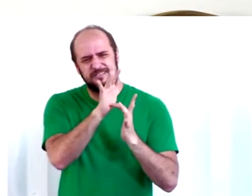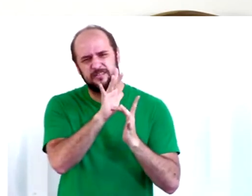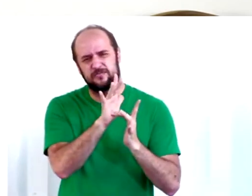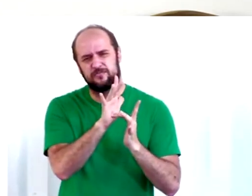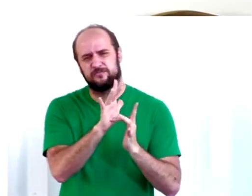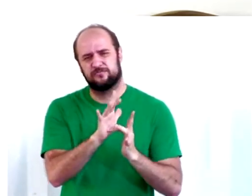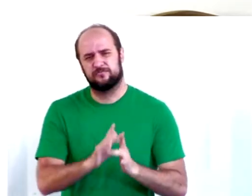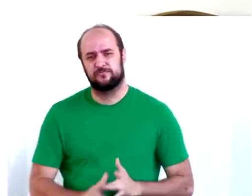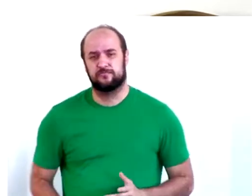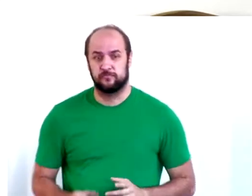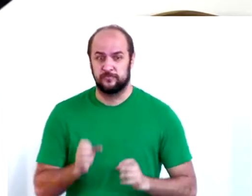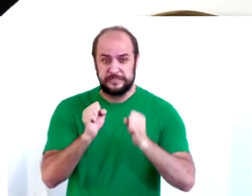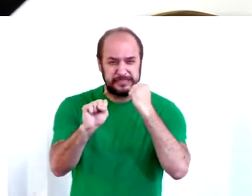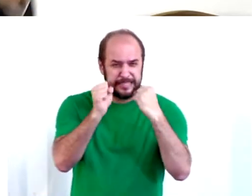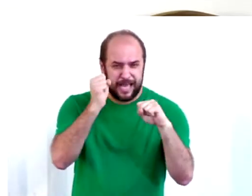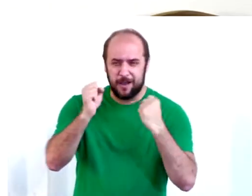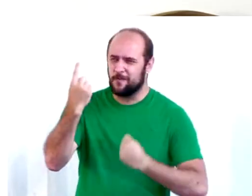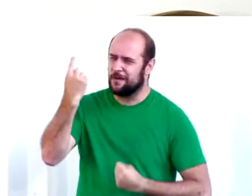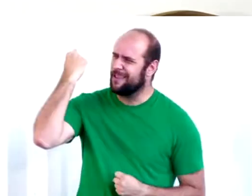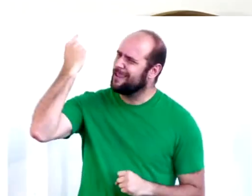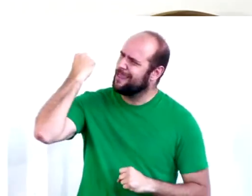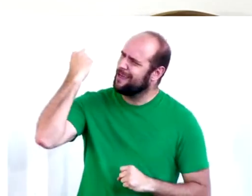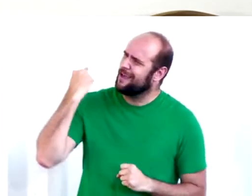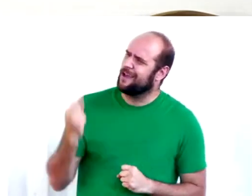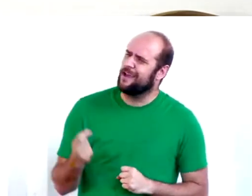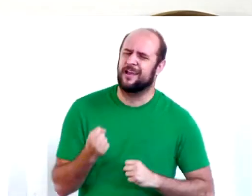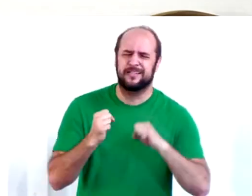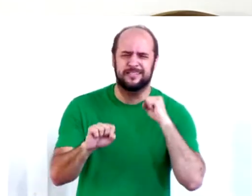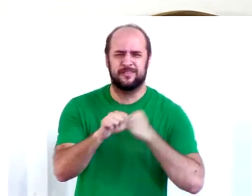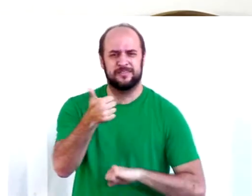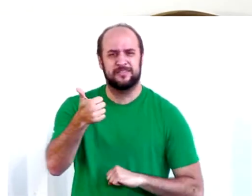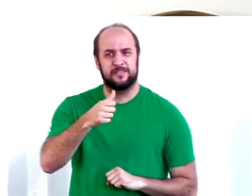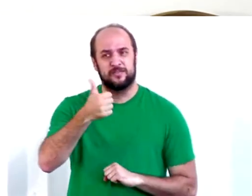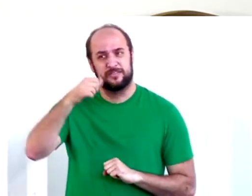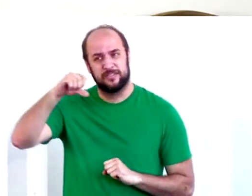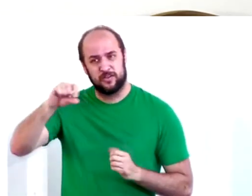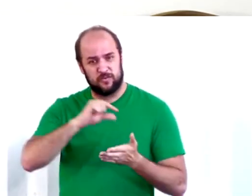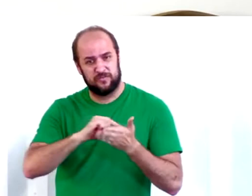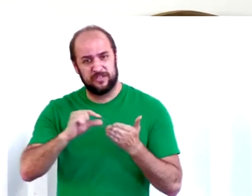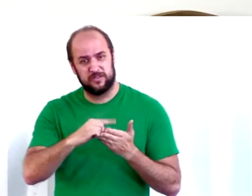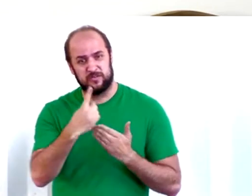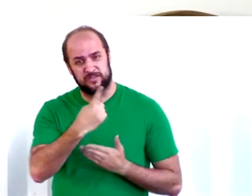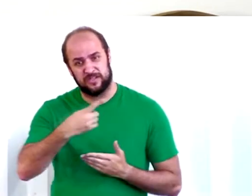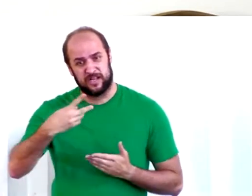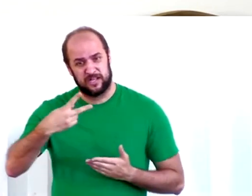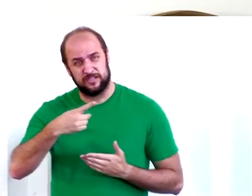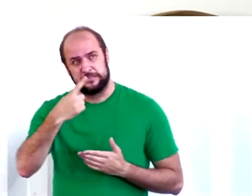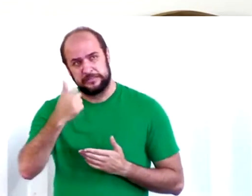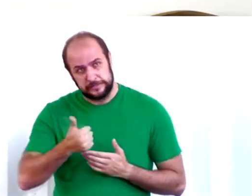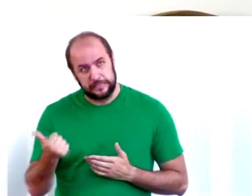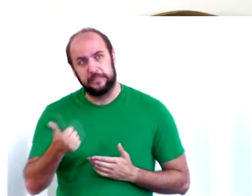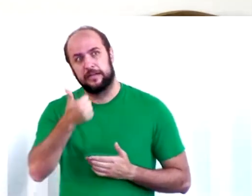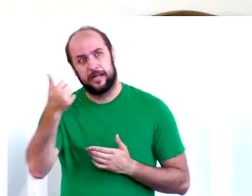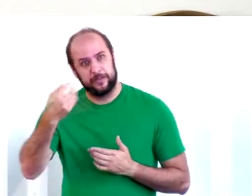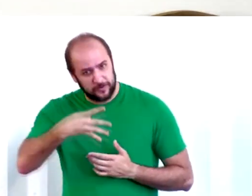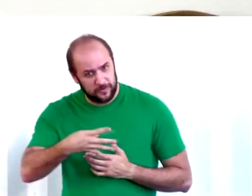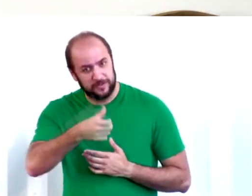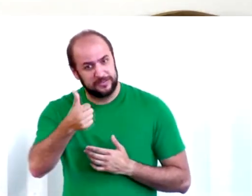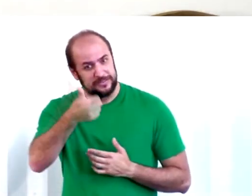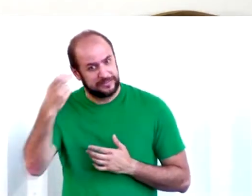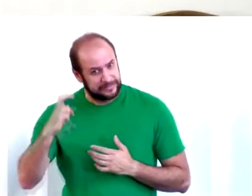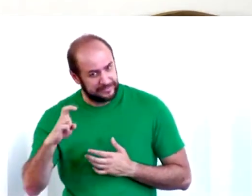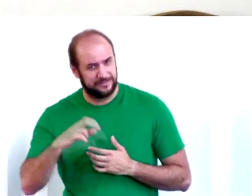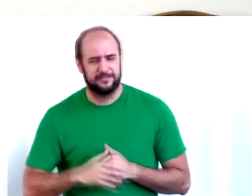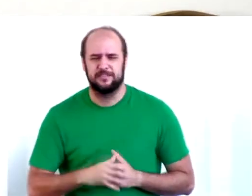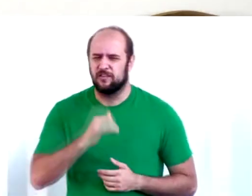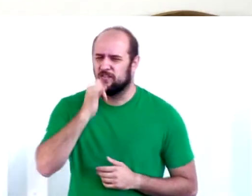isso o salmista disse lá atrás, no Salmo 119, versículos 114 e 115, a palavra é lâmpada para os